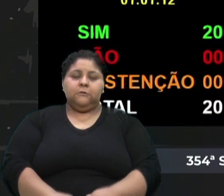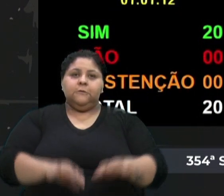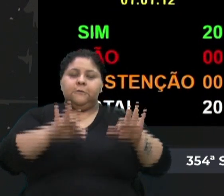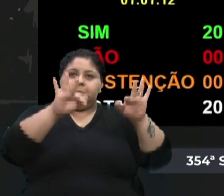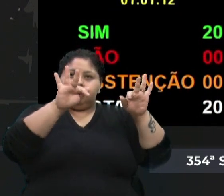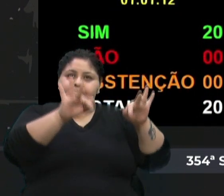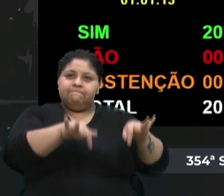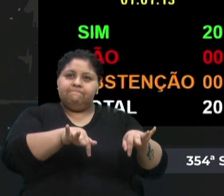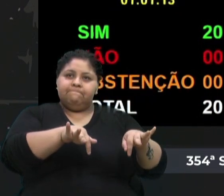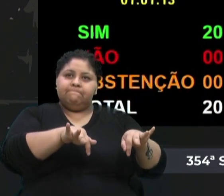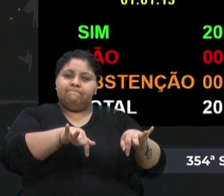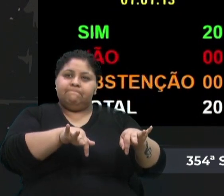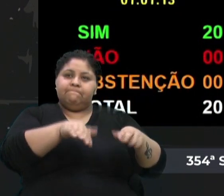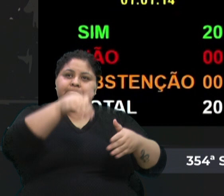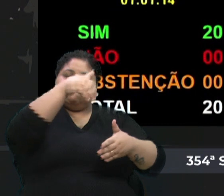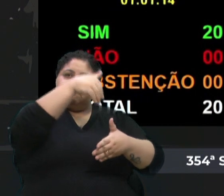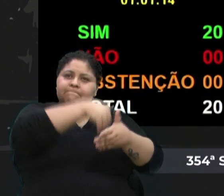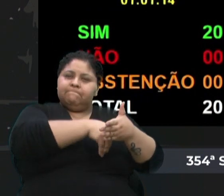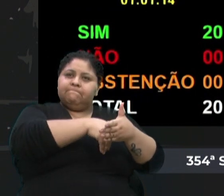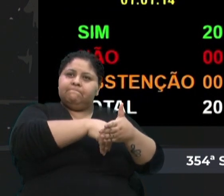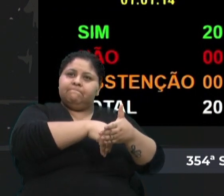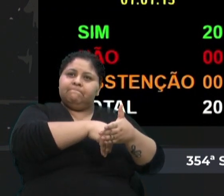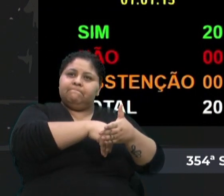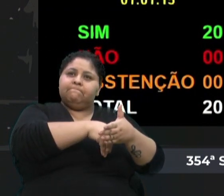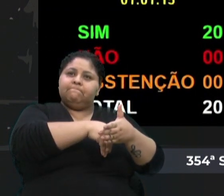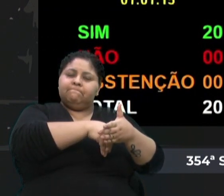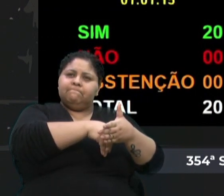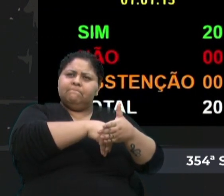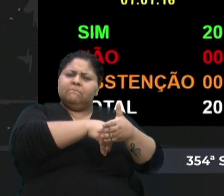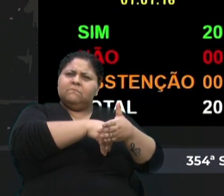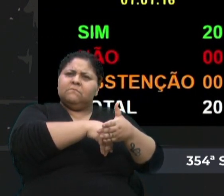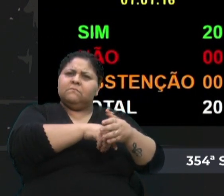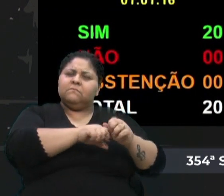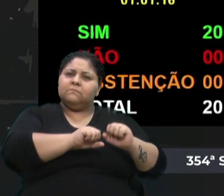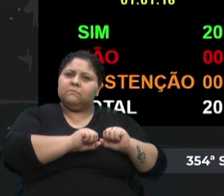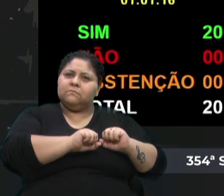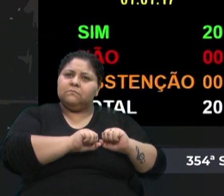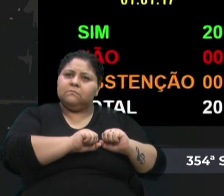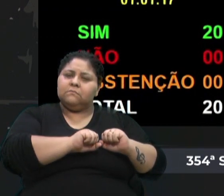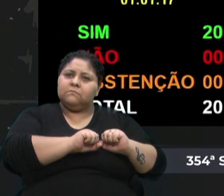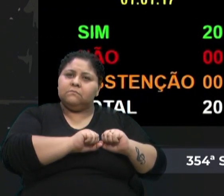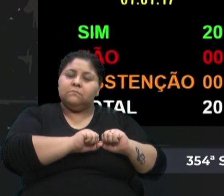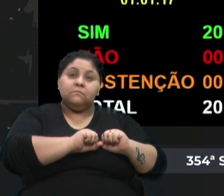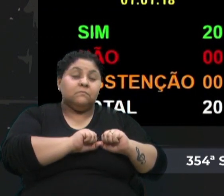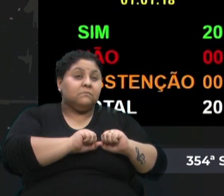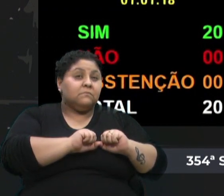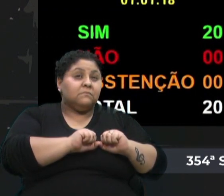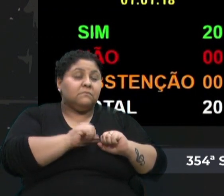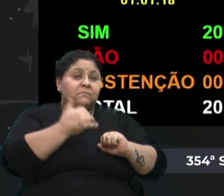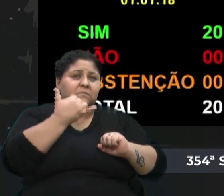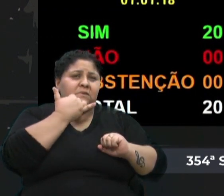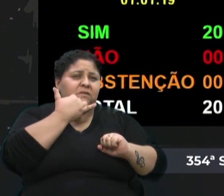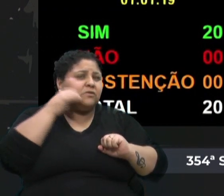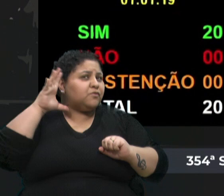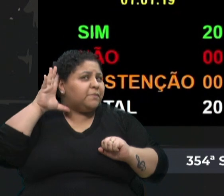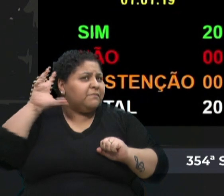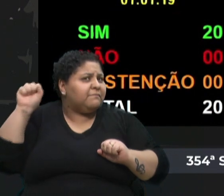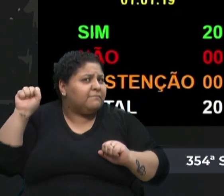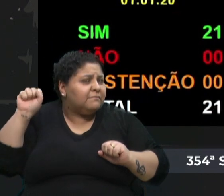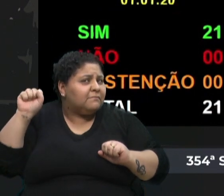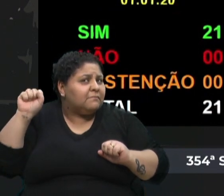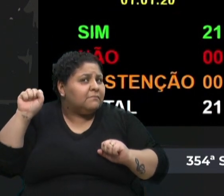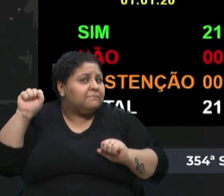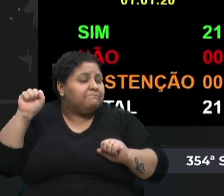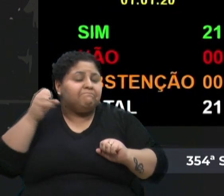Encerrado o registro dos votos. Encerrado o Voto sim, senhor presidente. Perdão, Gladys.